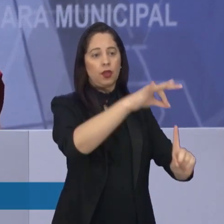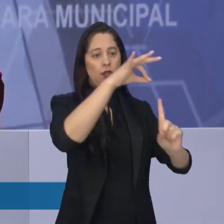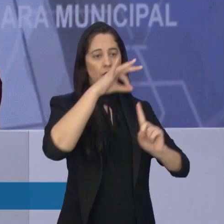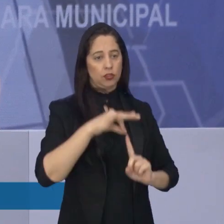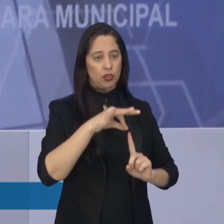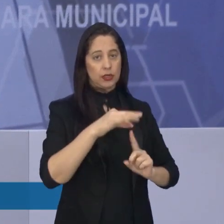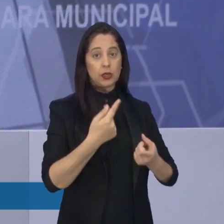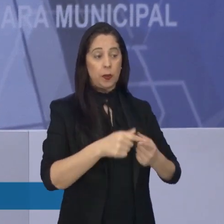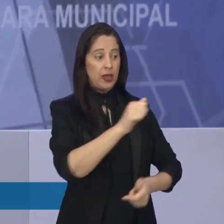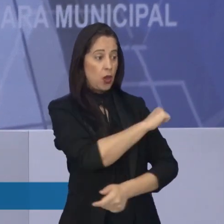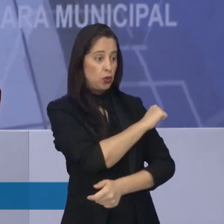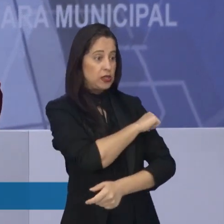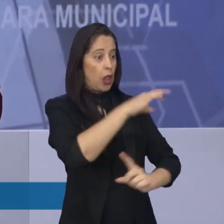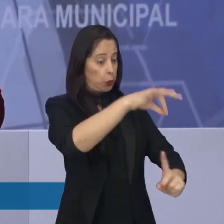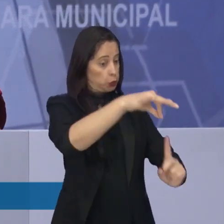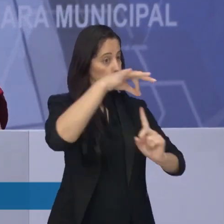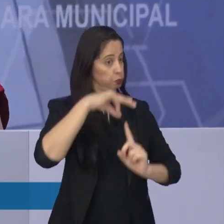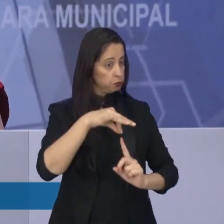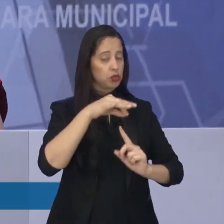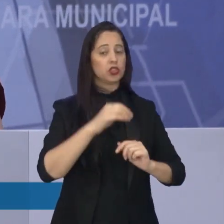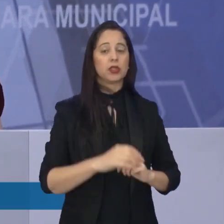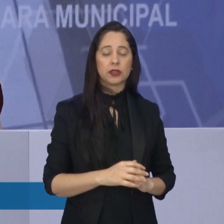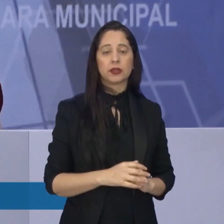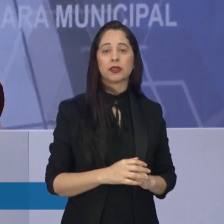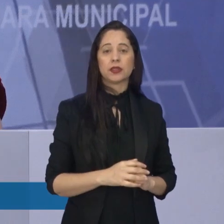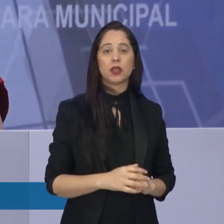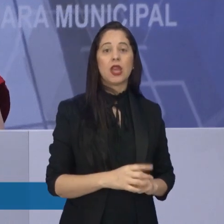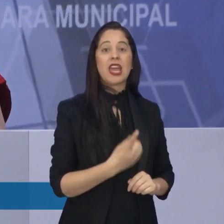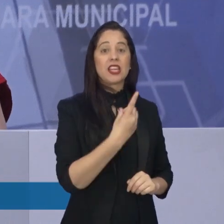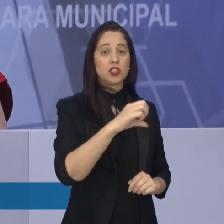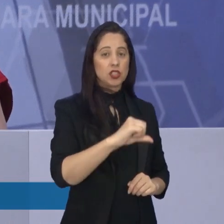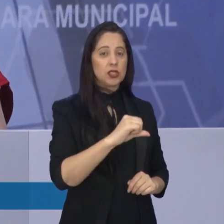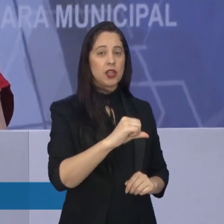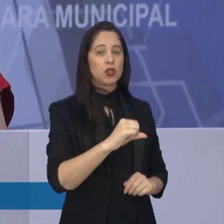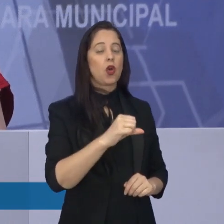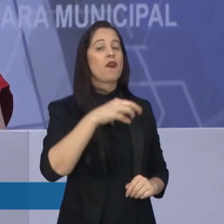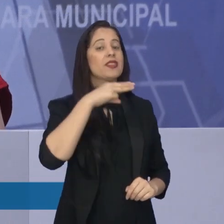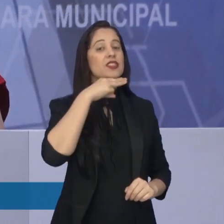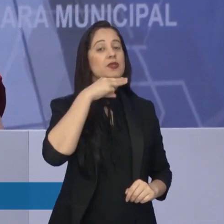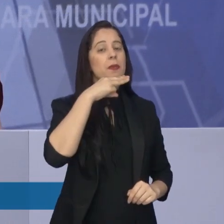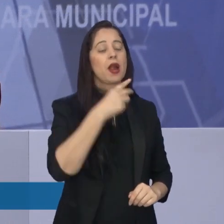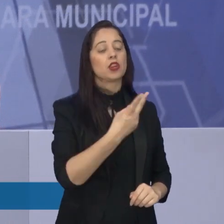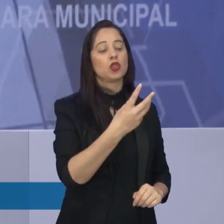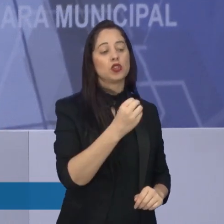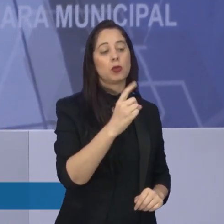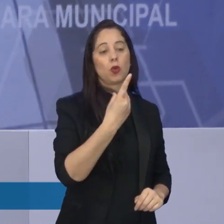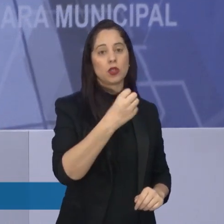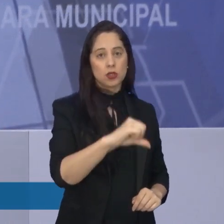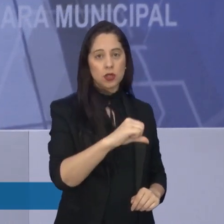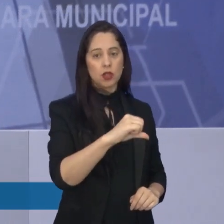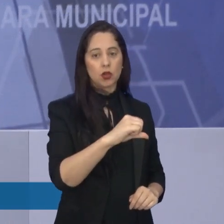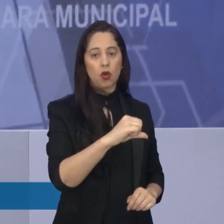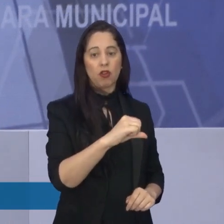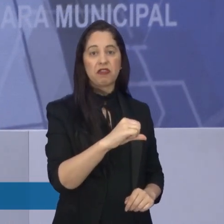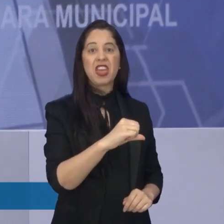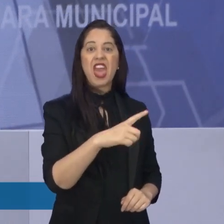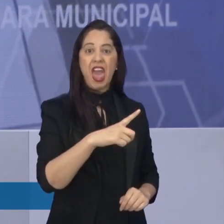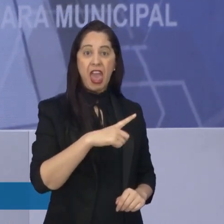dos alunos. Em 19 de março de 2019, recebeu o título